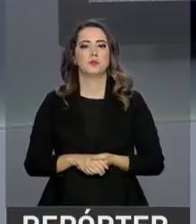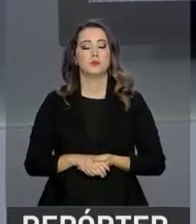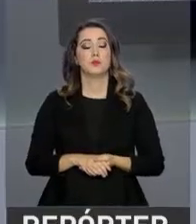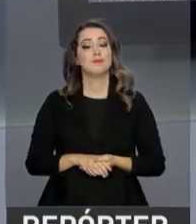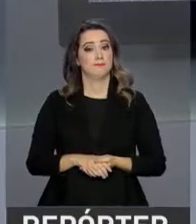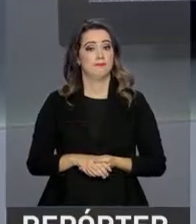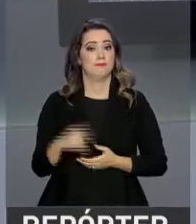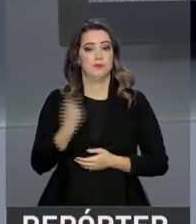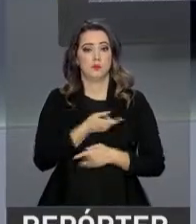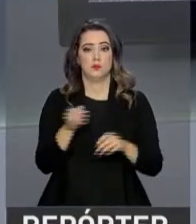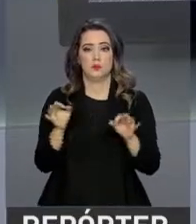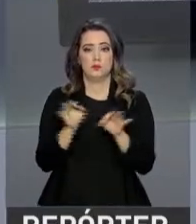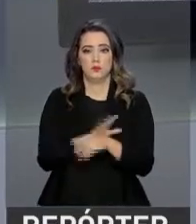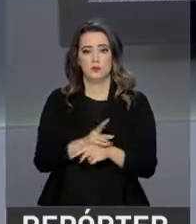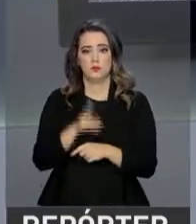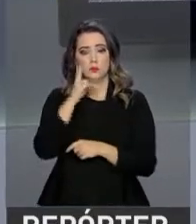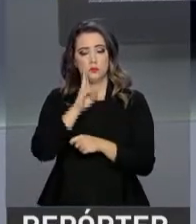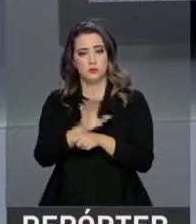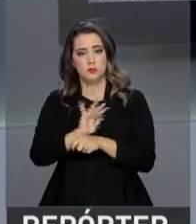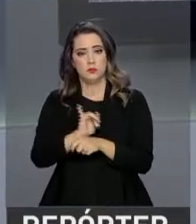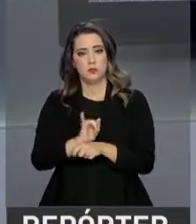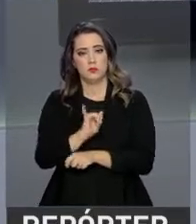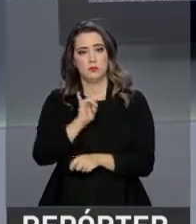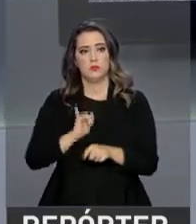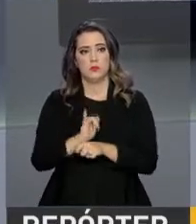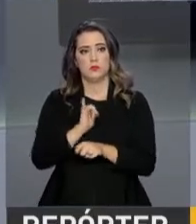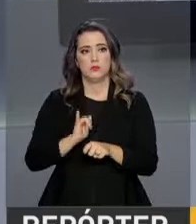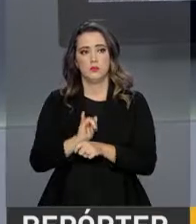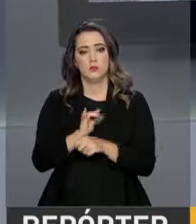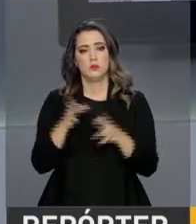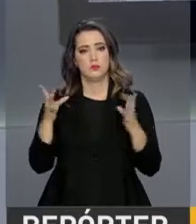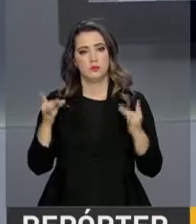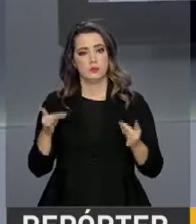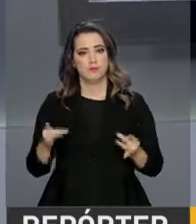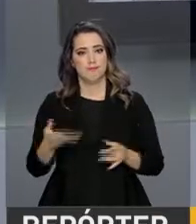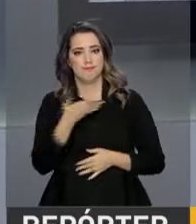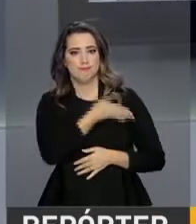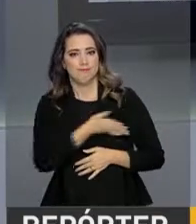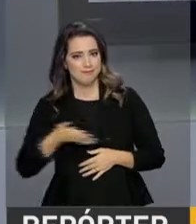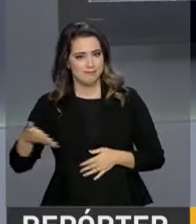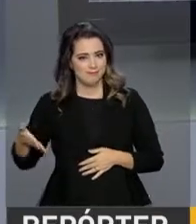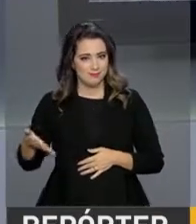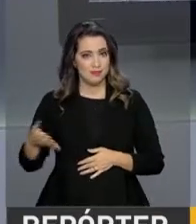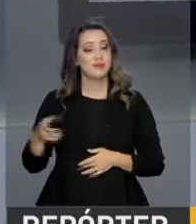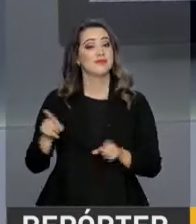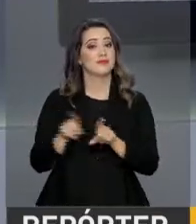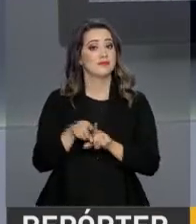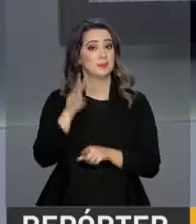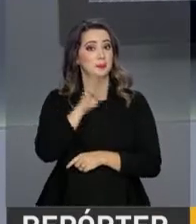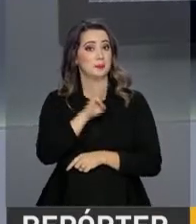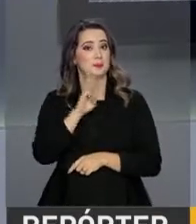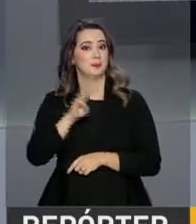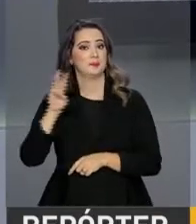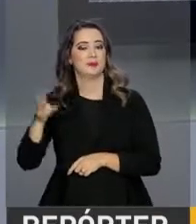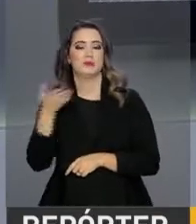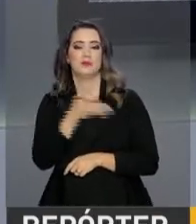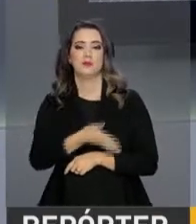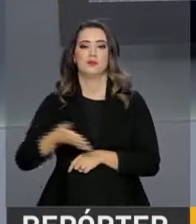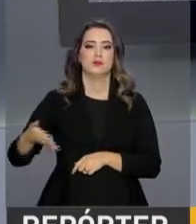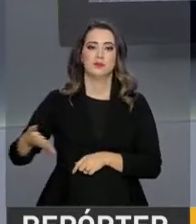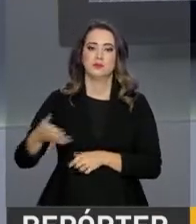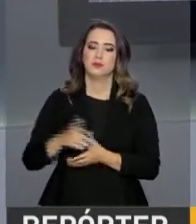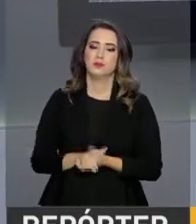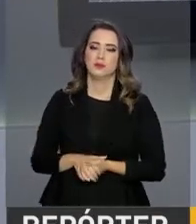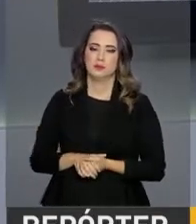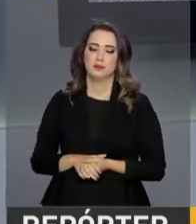que nós ficamos por aqui você pode rever as reportagens no youtube e toda a nossa programação também está na página da